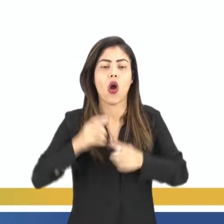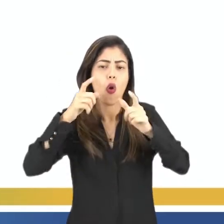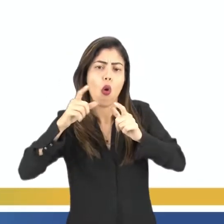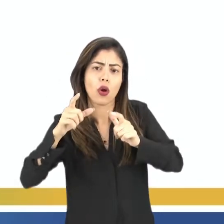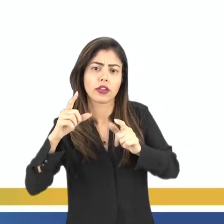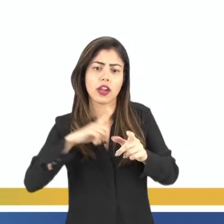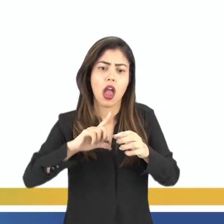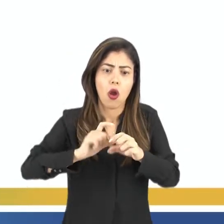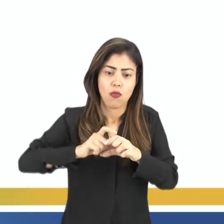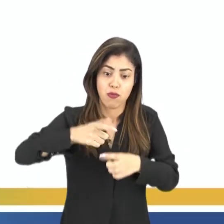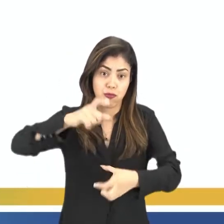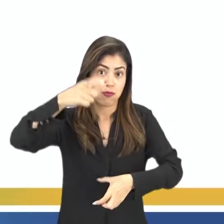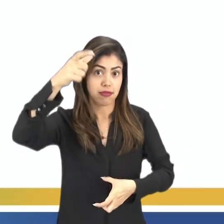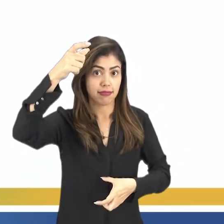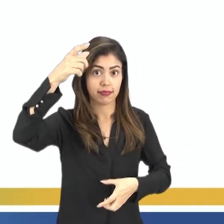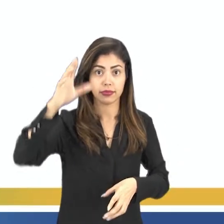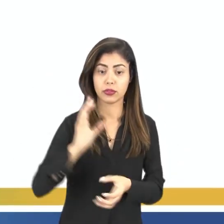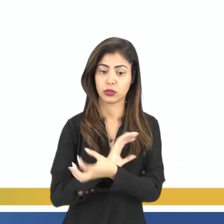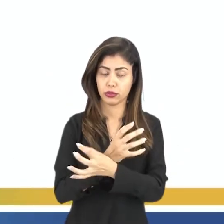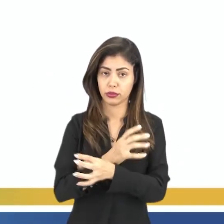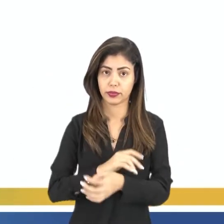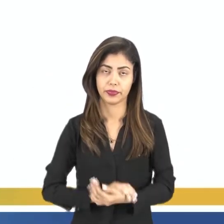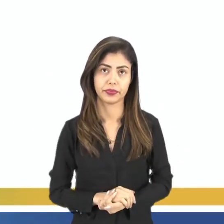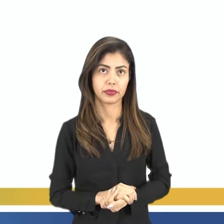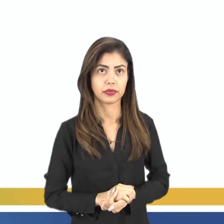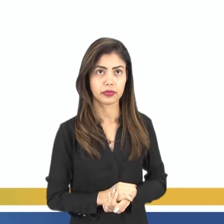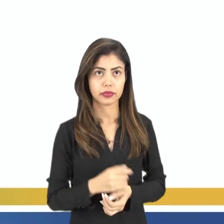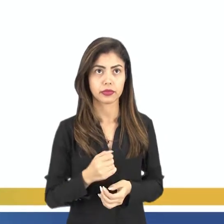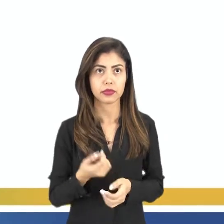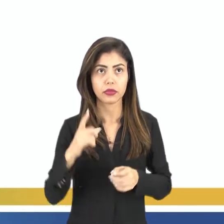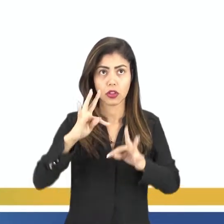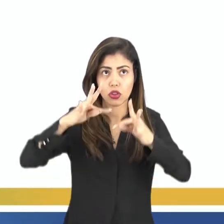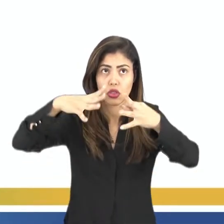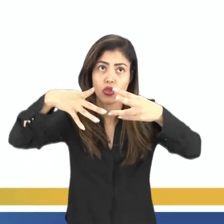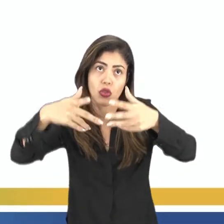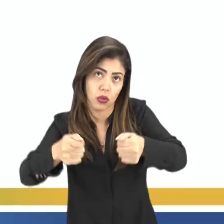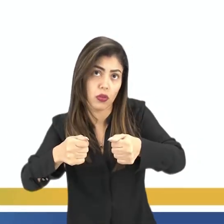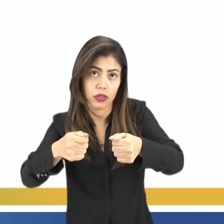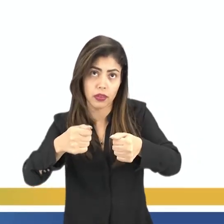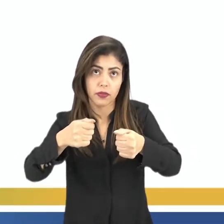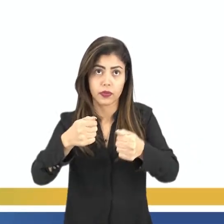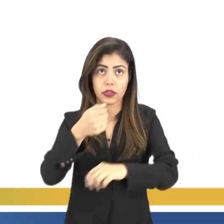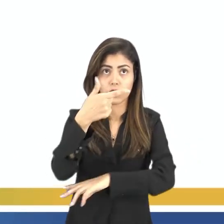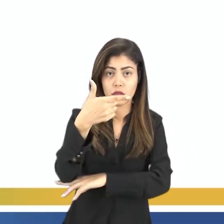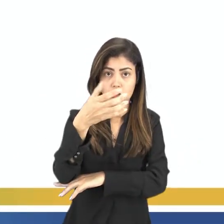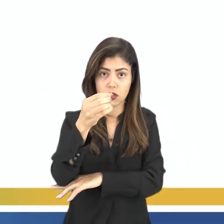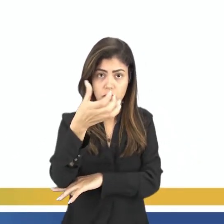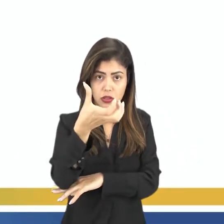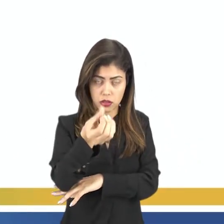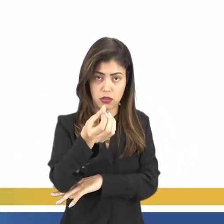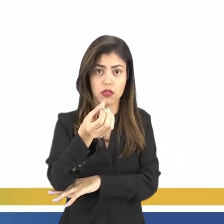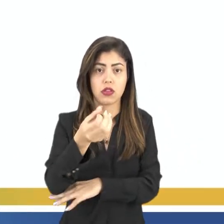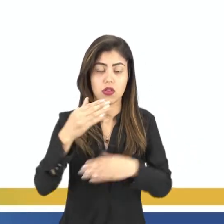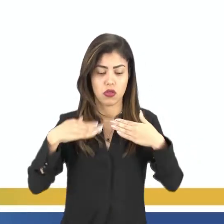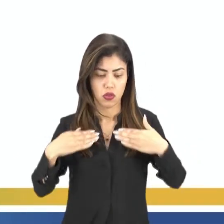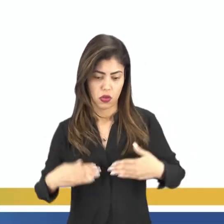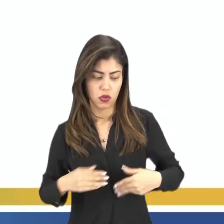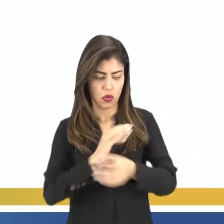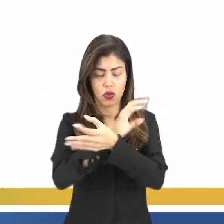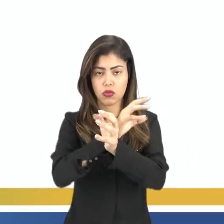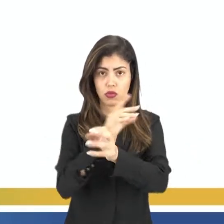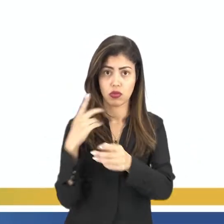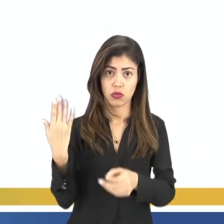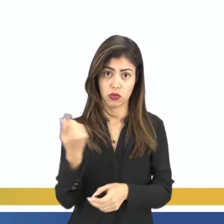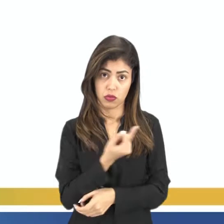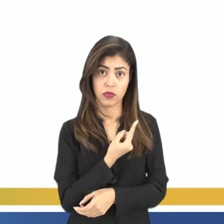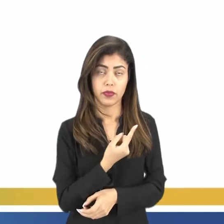ocorre o crescimento ósseo, certo? Revestindo todos os 206 ossos do nosso sistema esquelético,